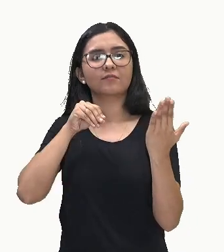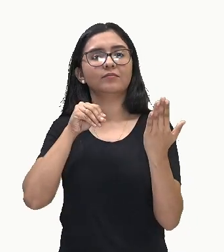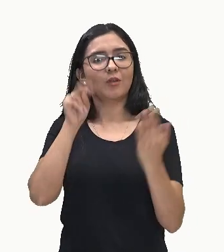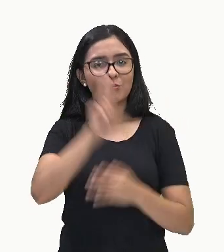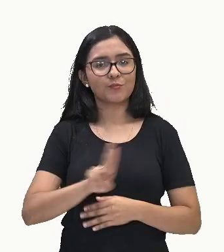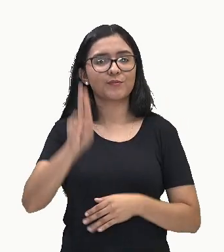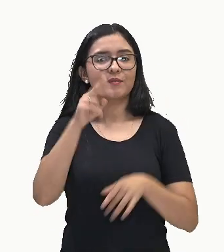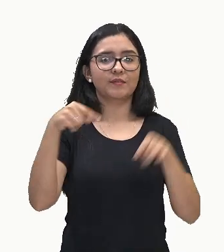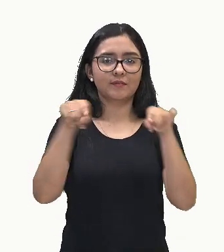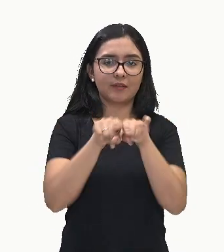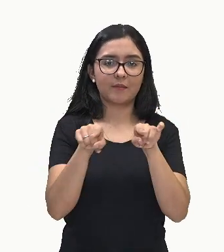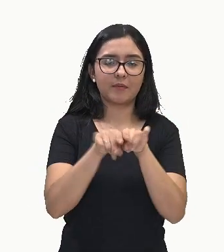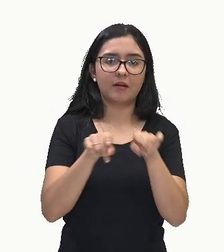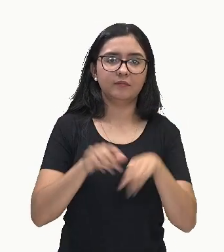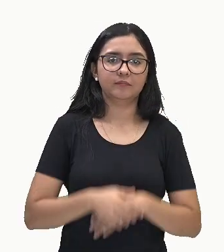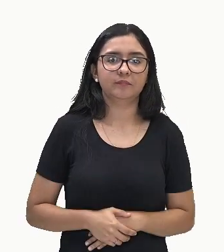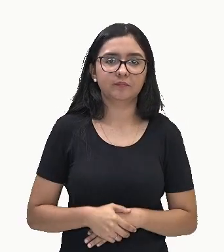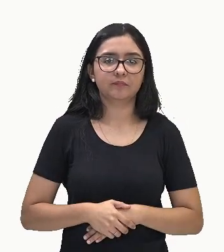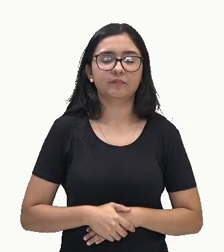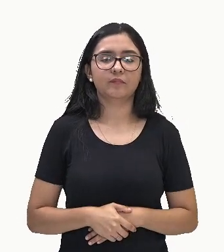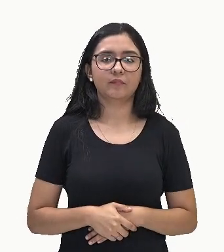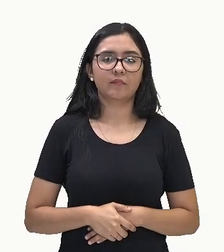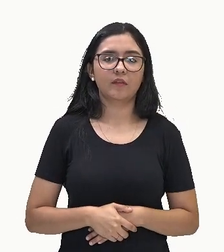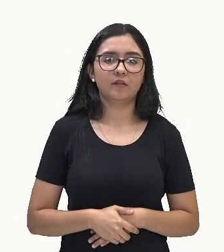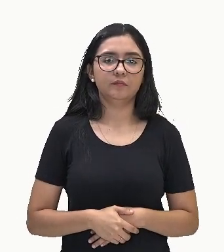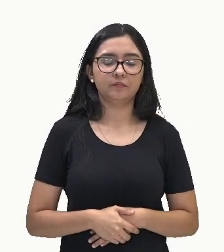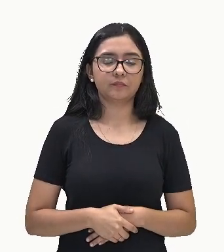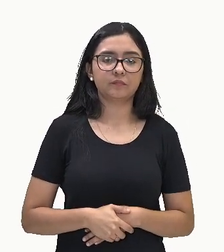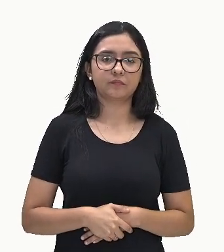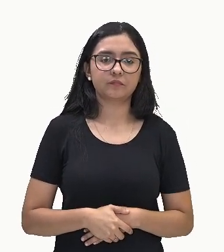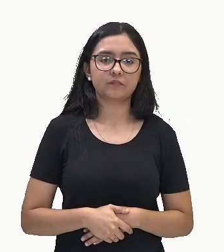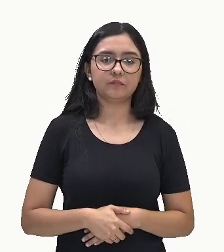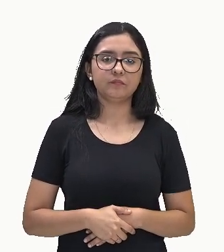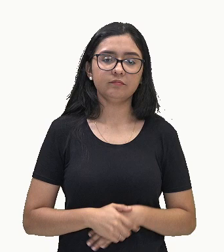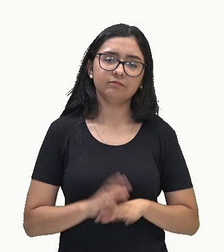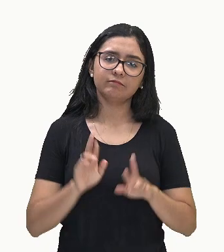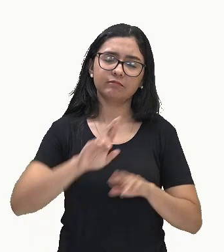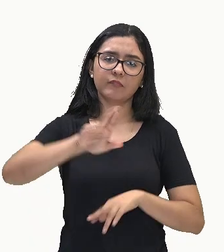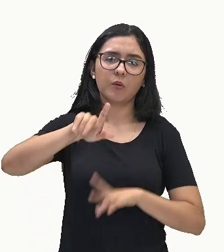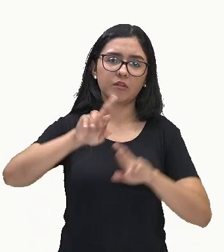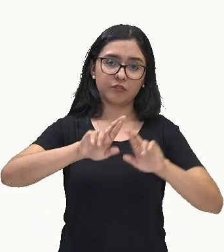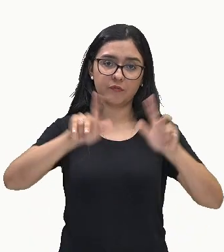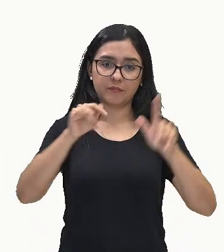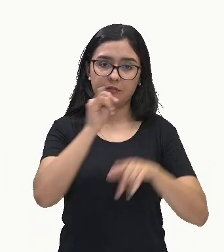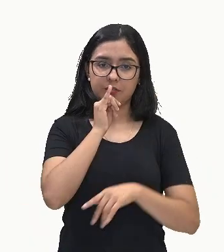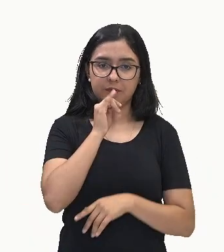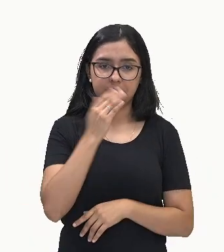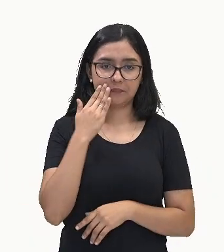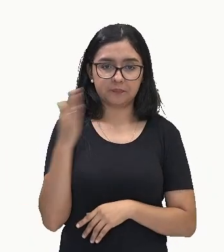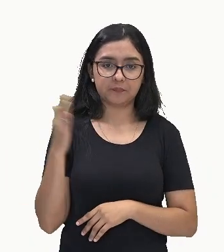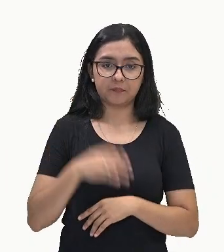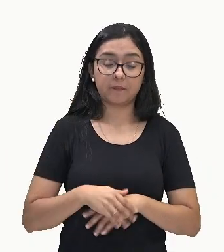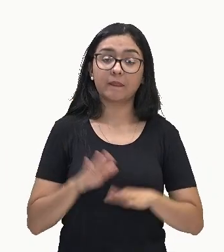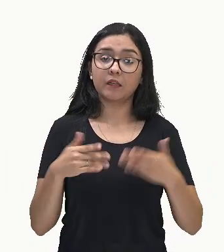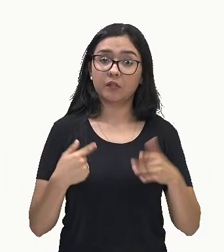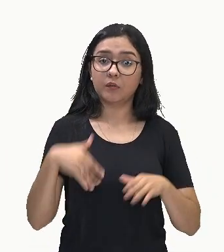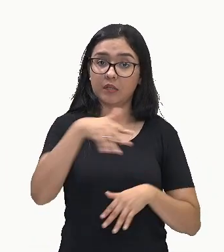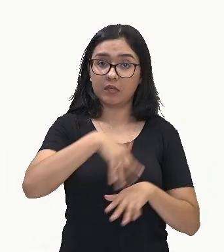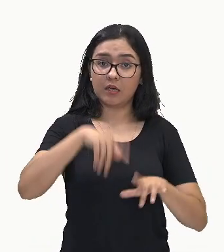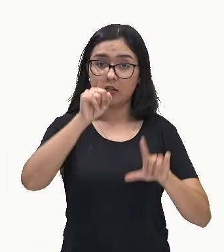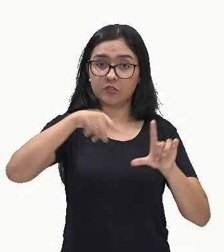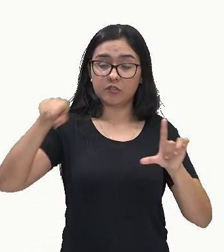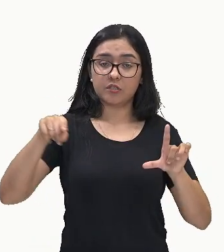o cidadão lá comprou um tênis que tá na moda é não é muito diferente não por exemplo em estatística